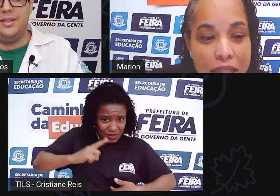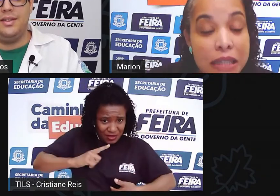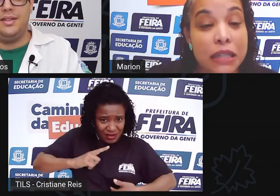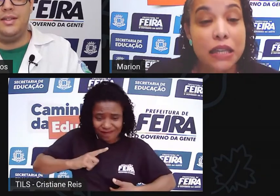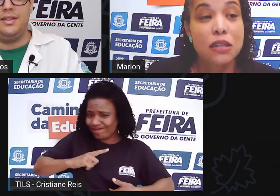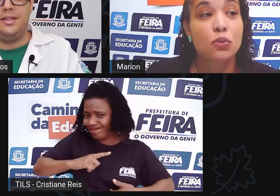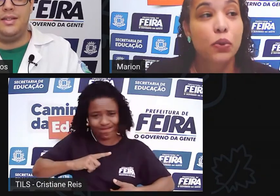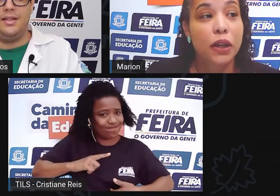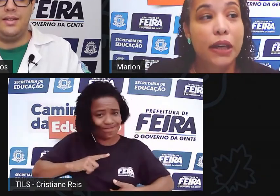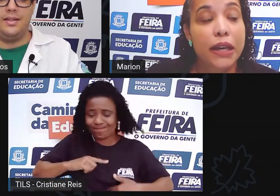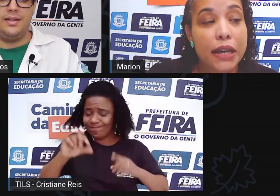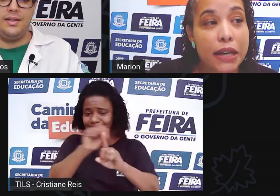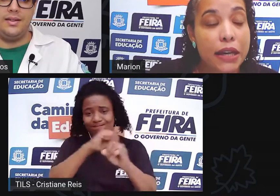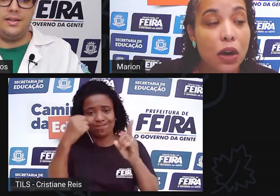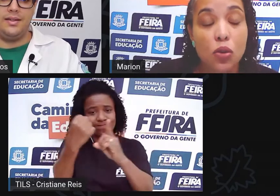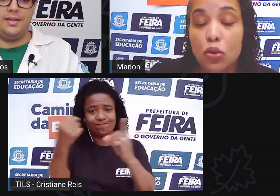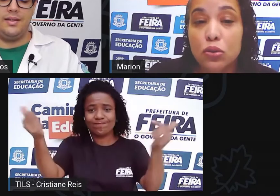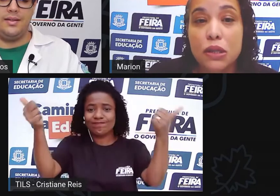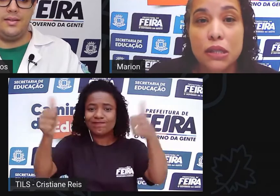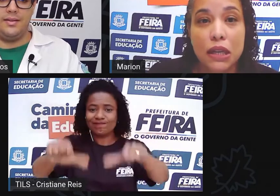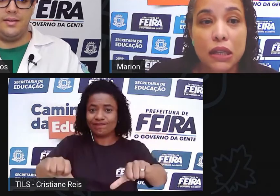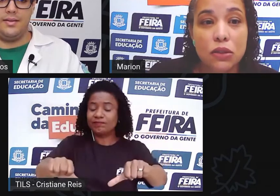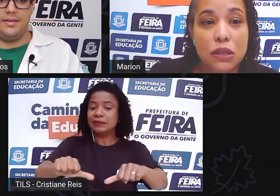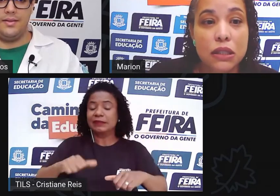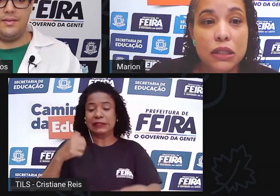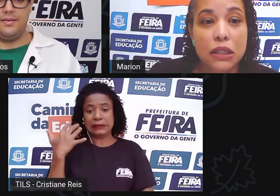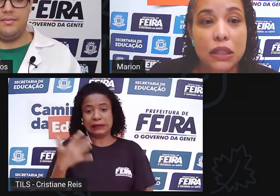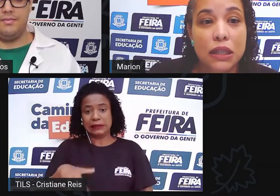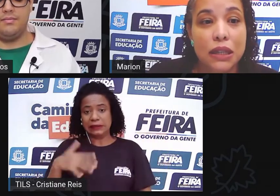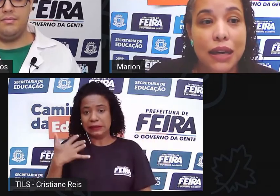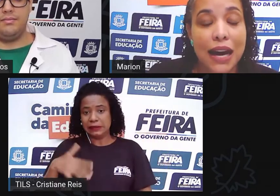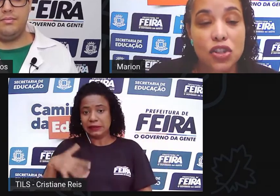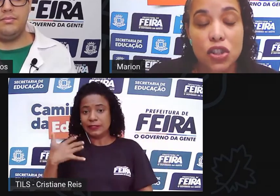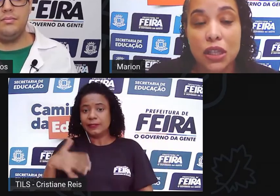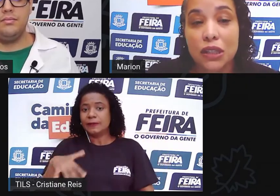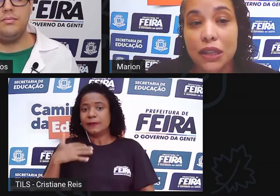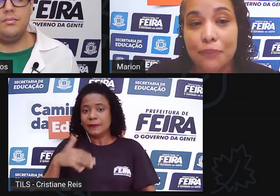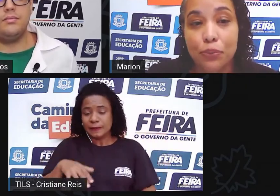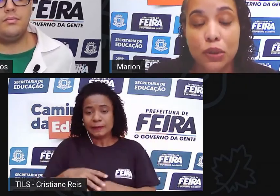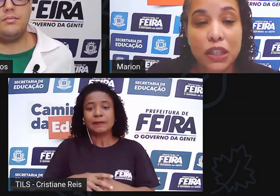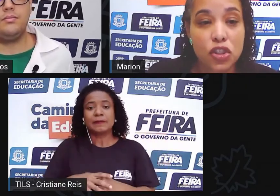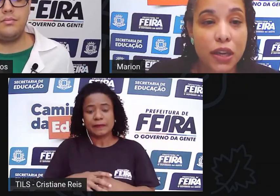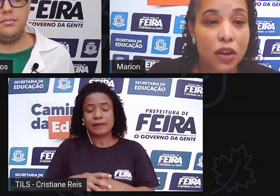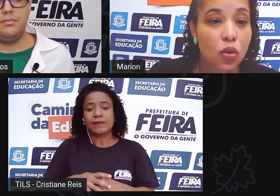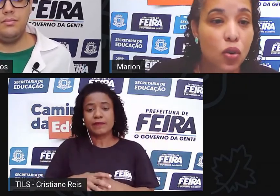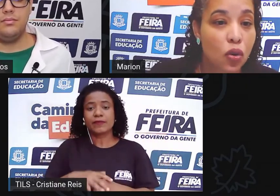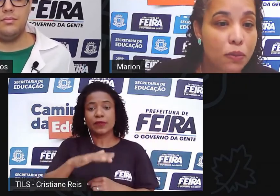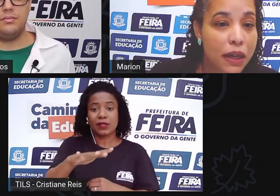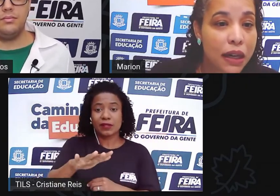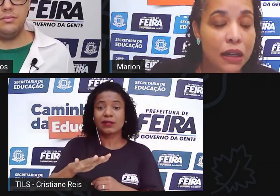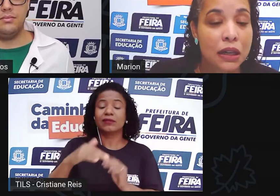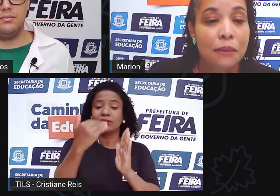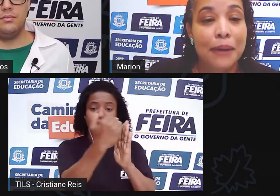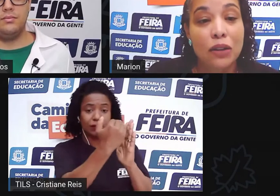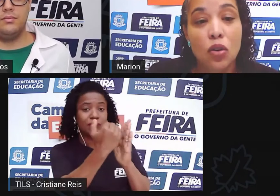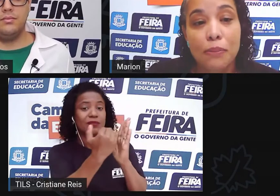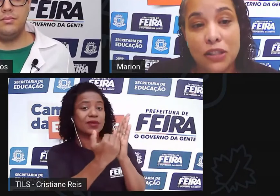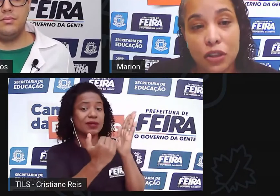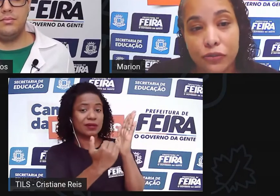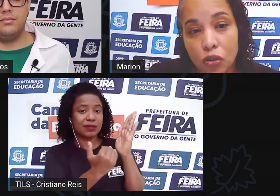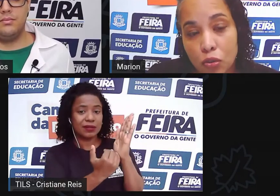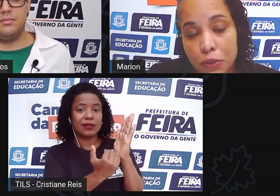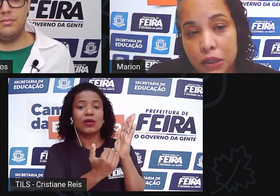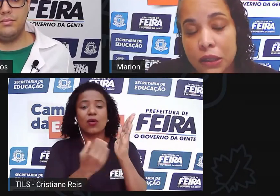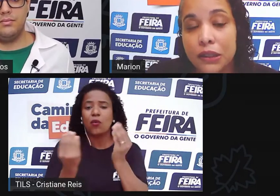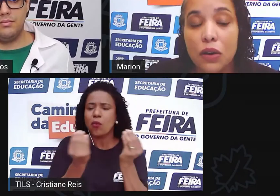demais. Isso porque, ao longo dos anos, a agenda política e econômica para o